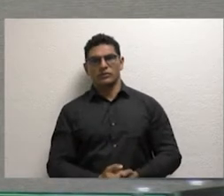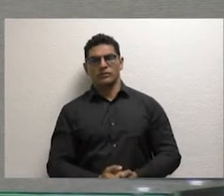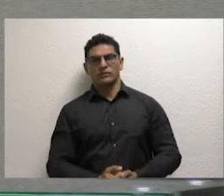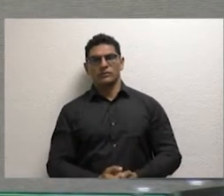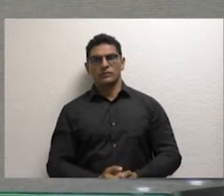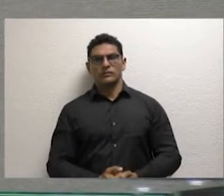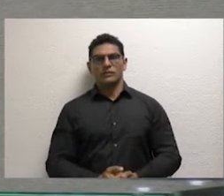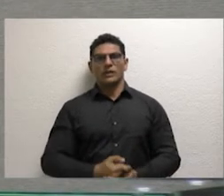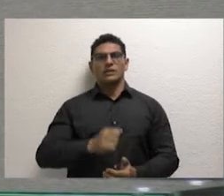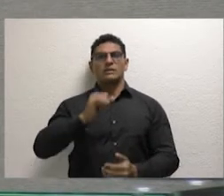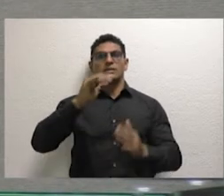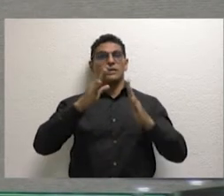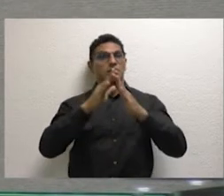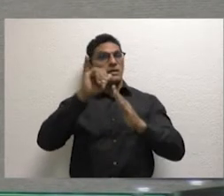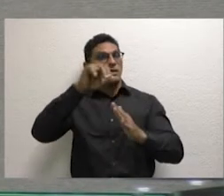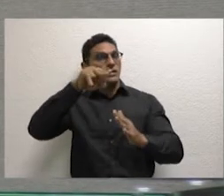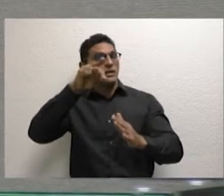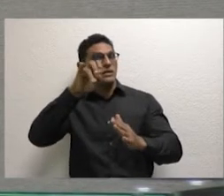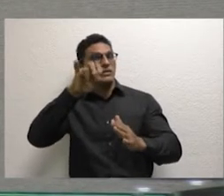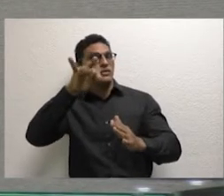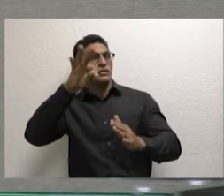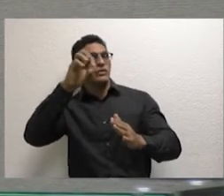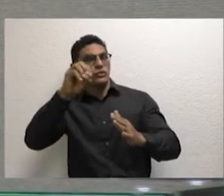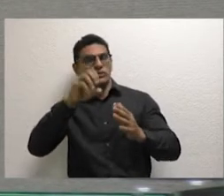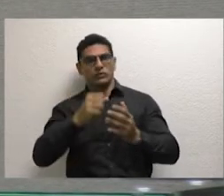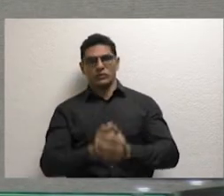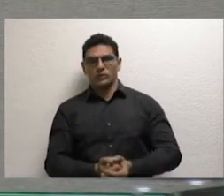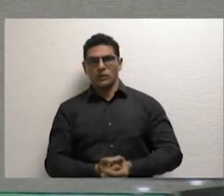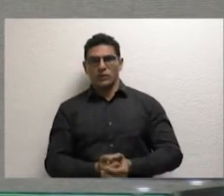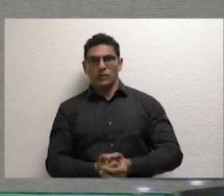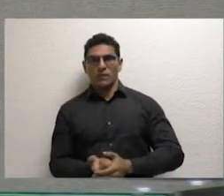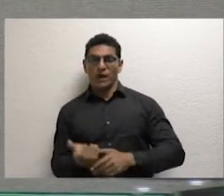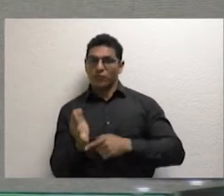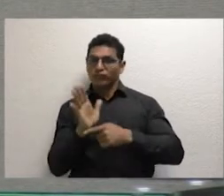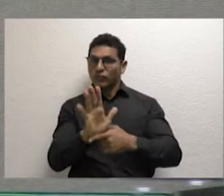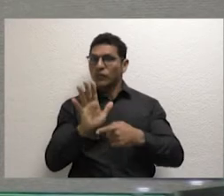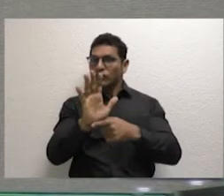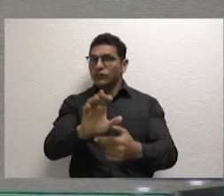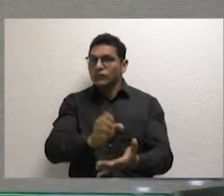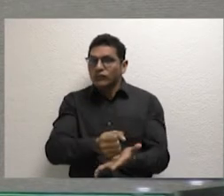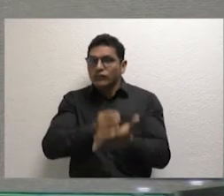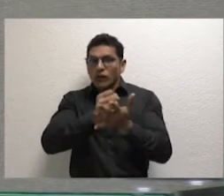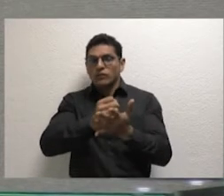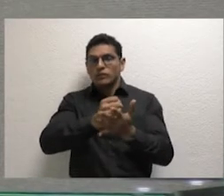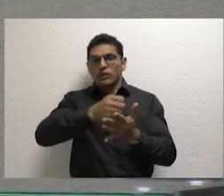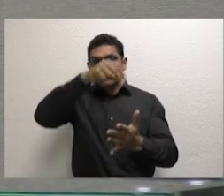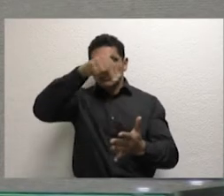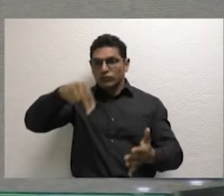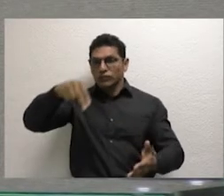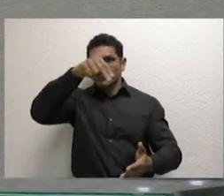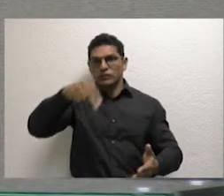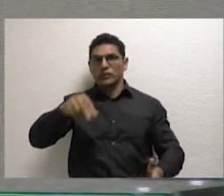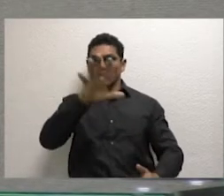para gerir os destinos da saúde do complexo da zona norte